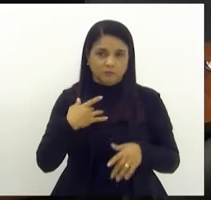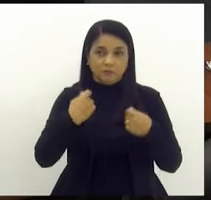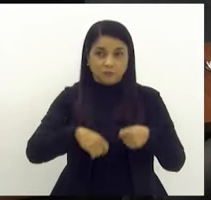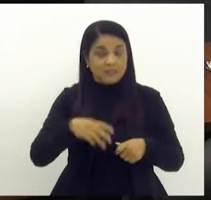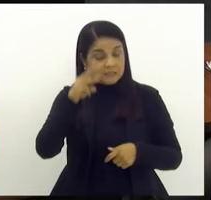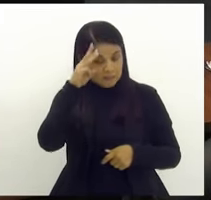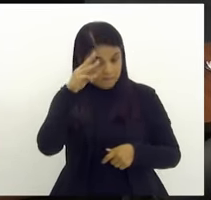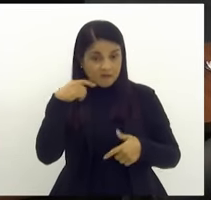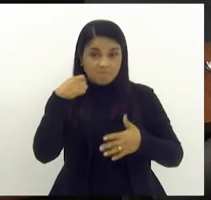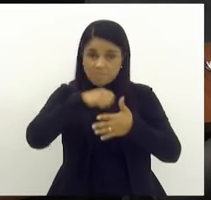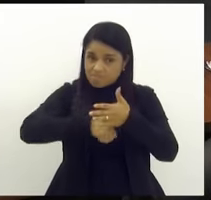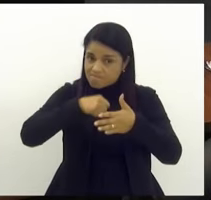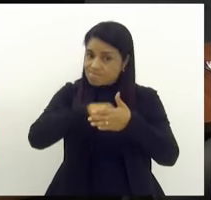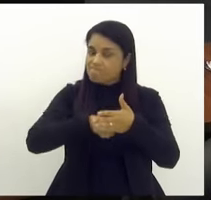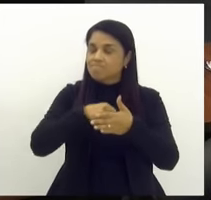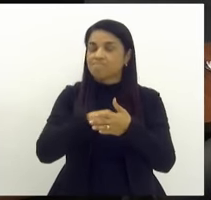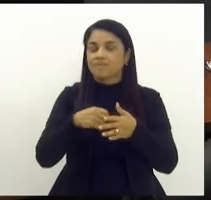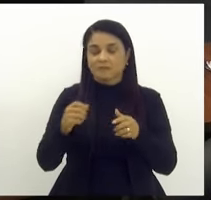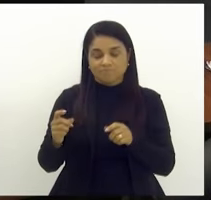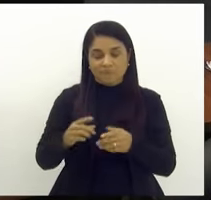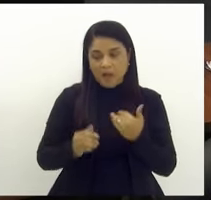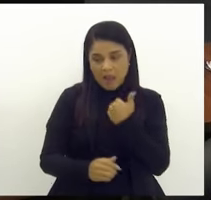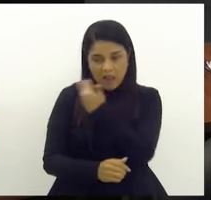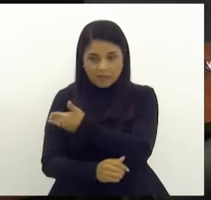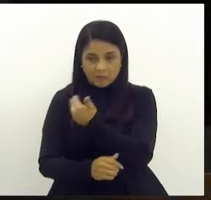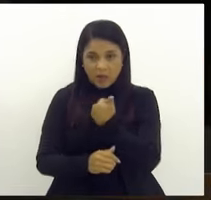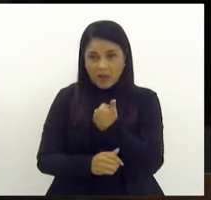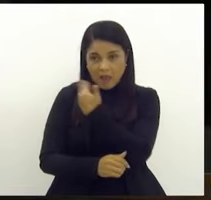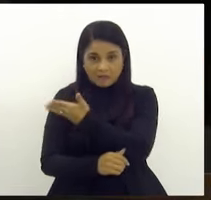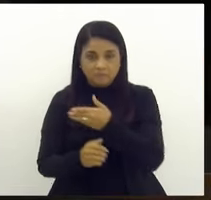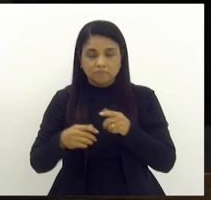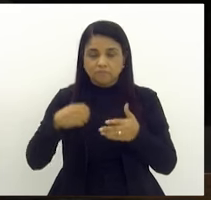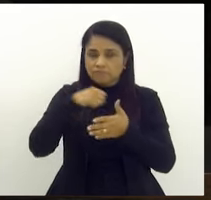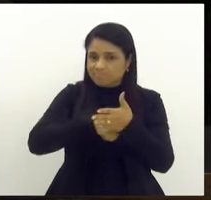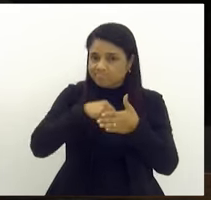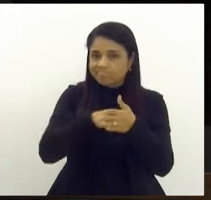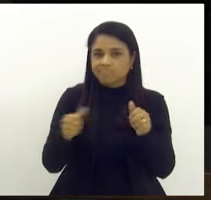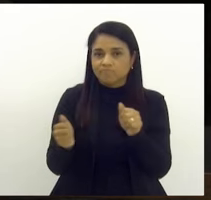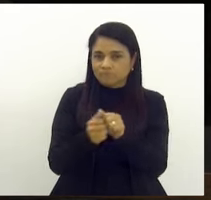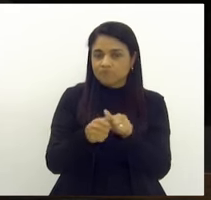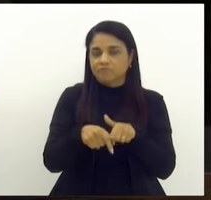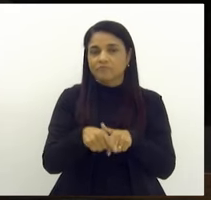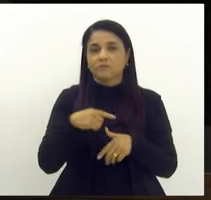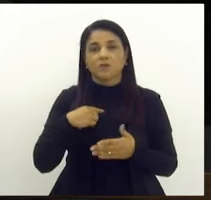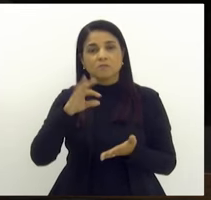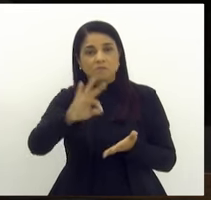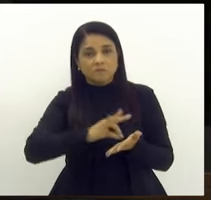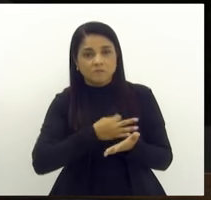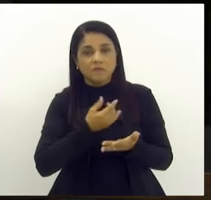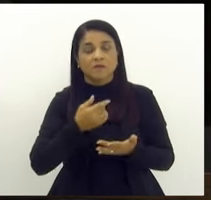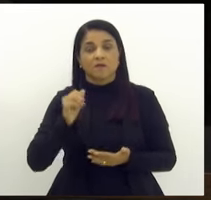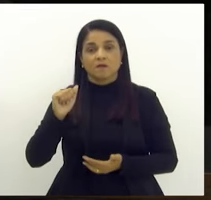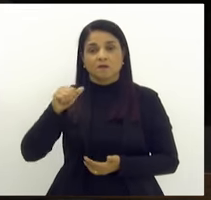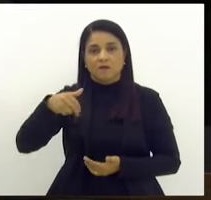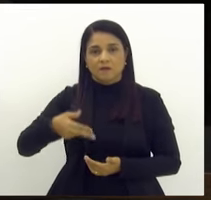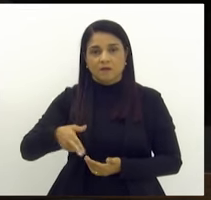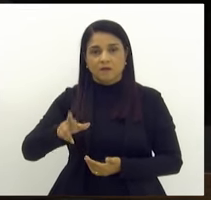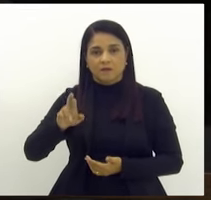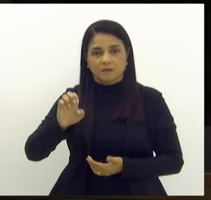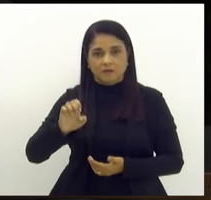grande deputada estaremos aqui lado a lado e próximo orador inscrito é o deputado Andrezinho